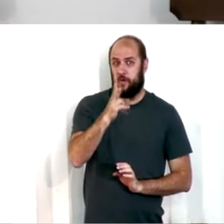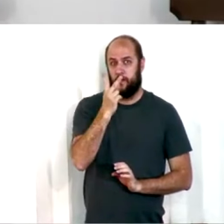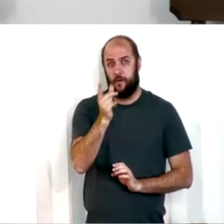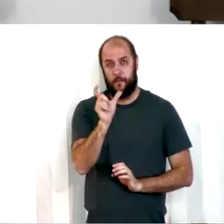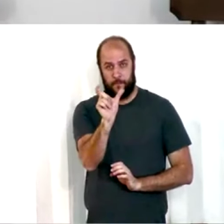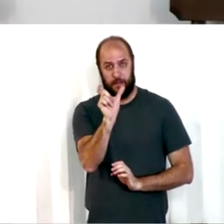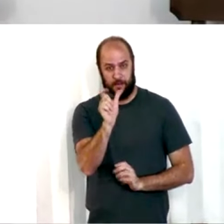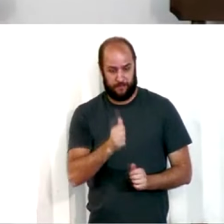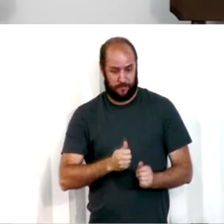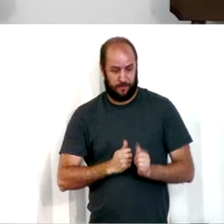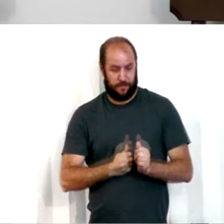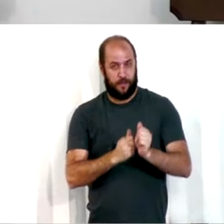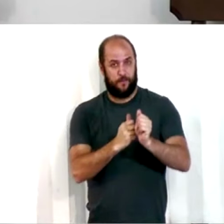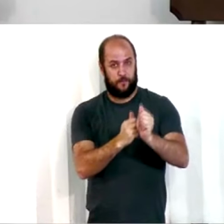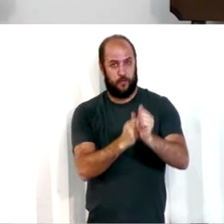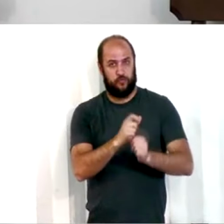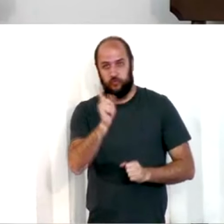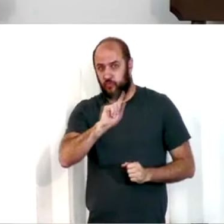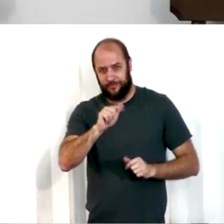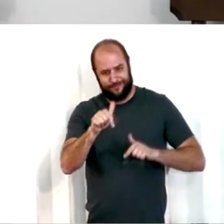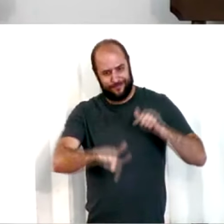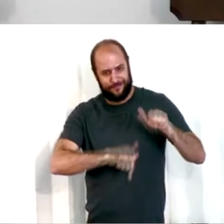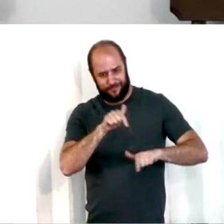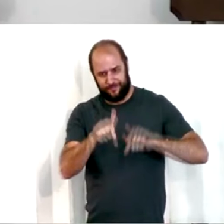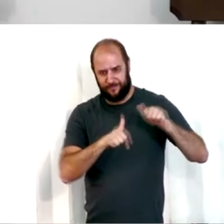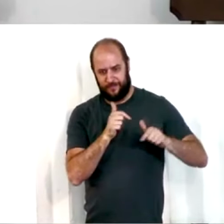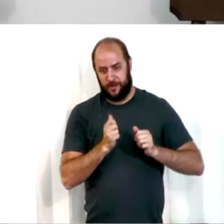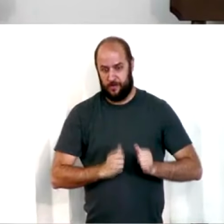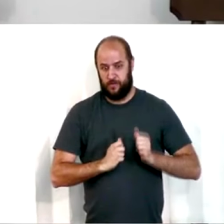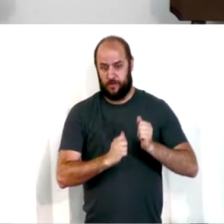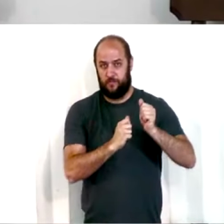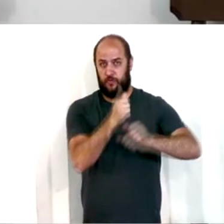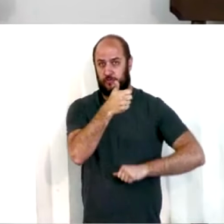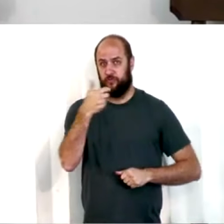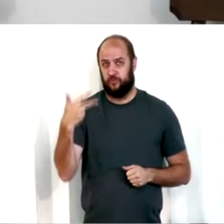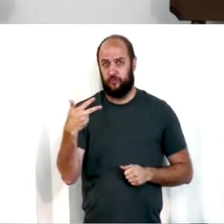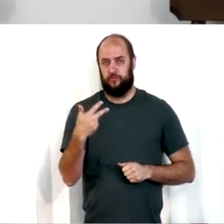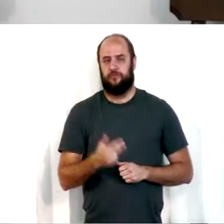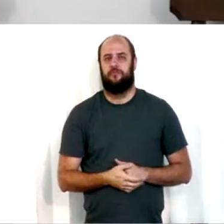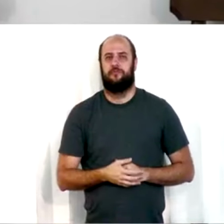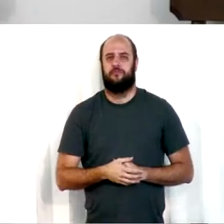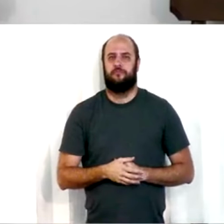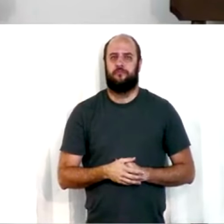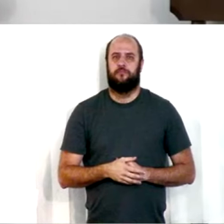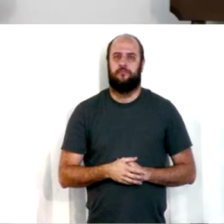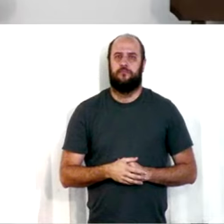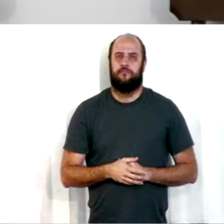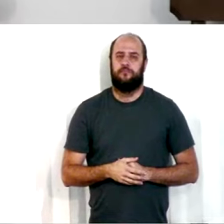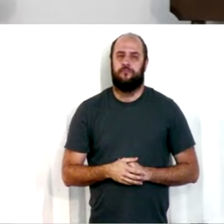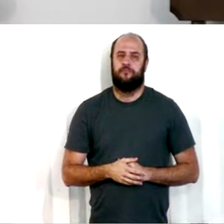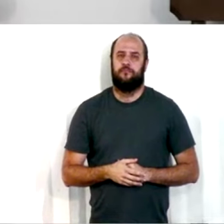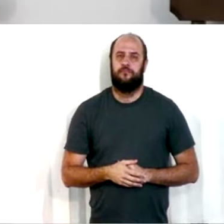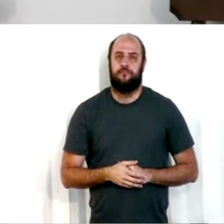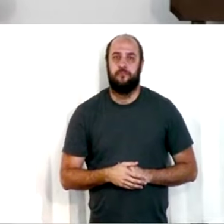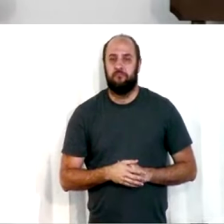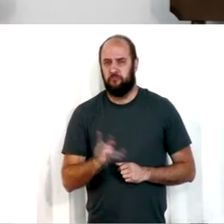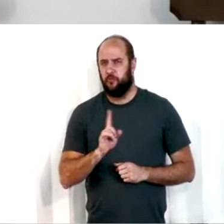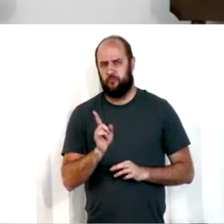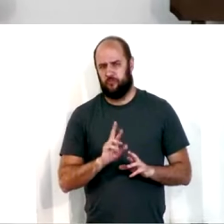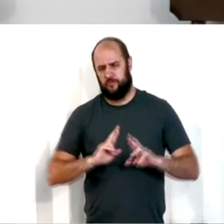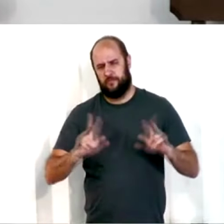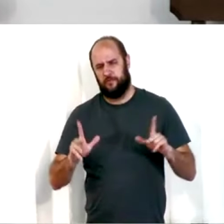Testamento aparece, ela não se refere ao ofício apostólico dos 12, mais Paulo. Não.